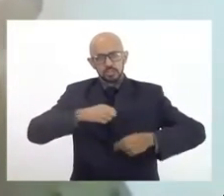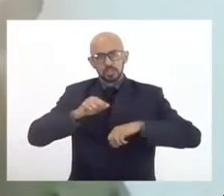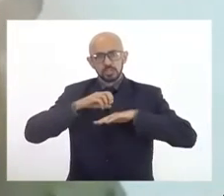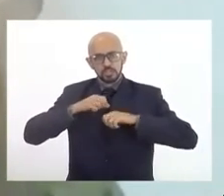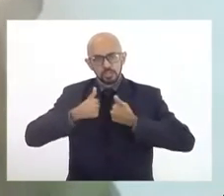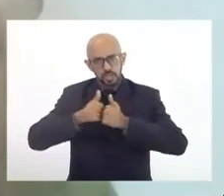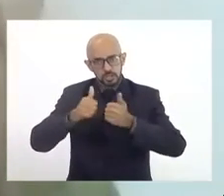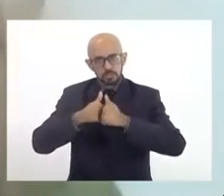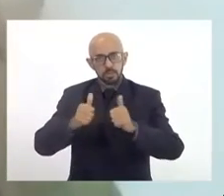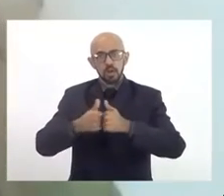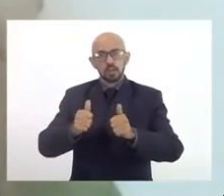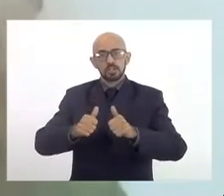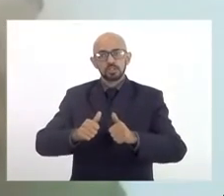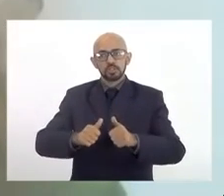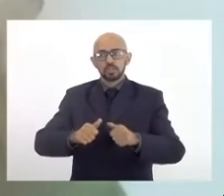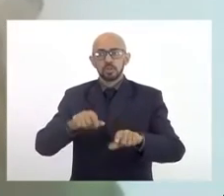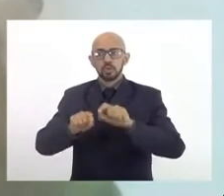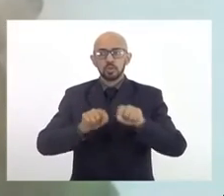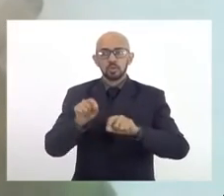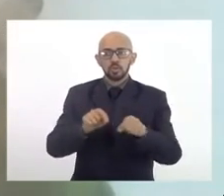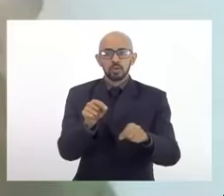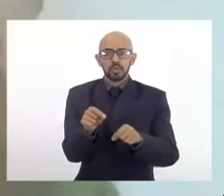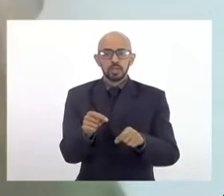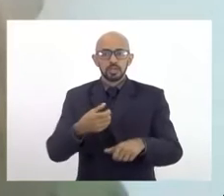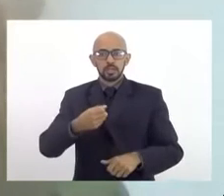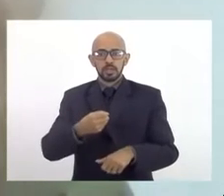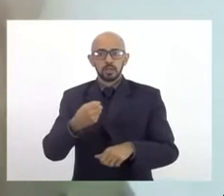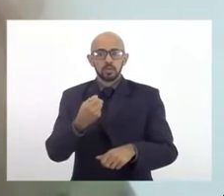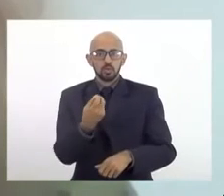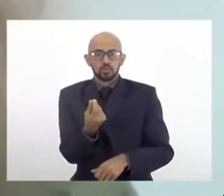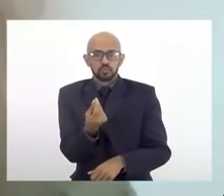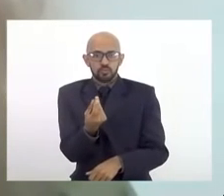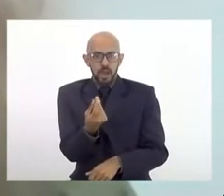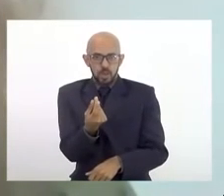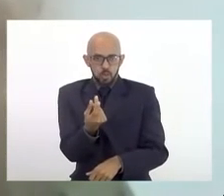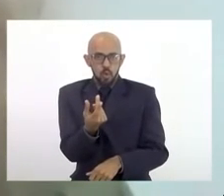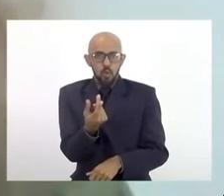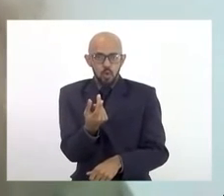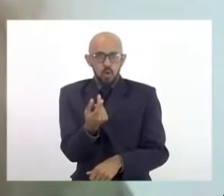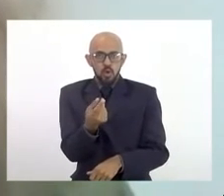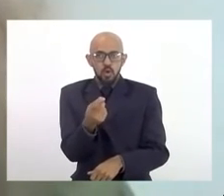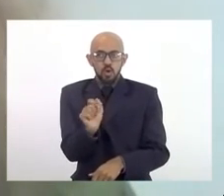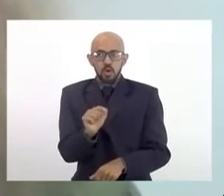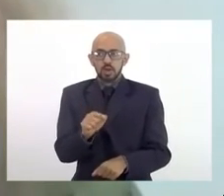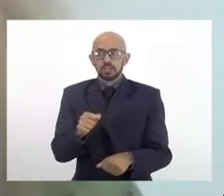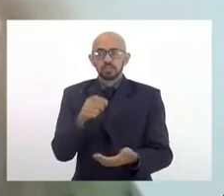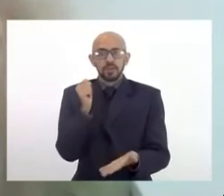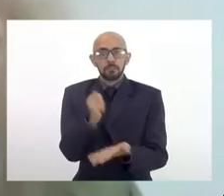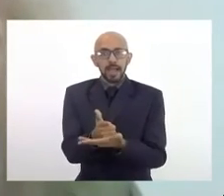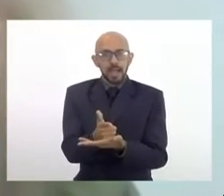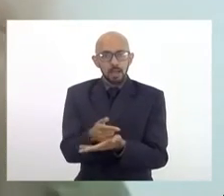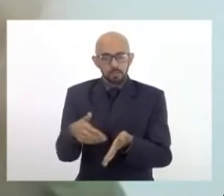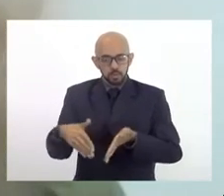deixar de ser uma tarifa postal para ser uma tarifa locacional, ou seja, a gente vai pagar pelo trajeto e